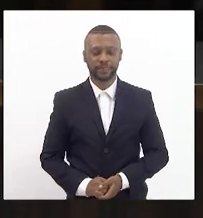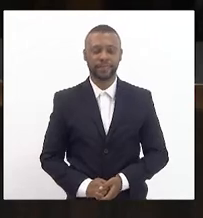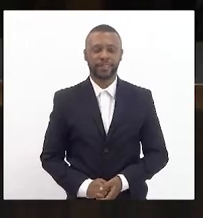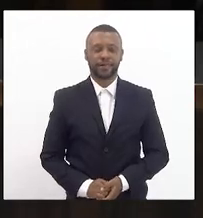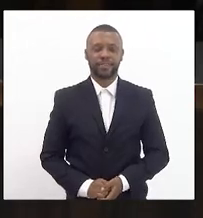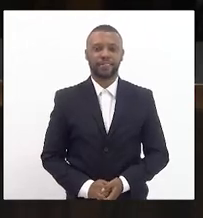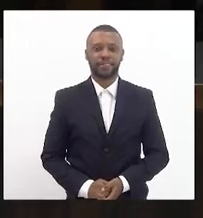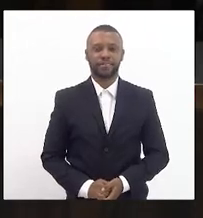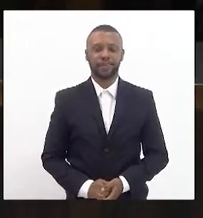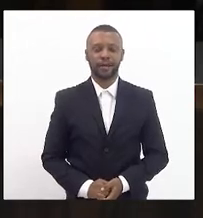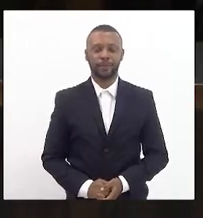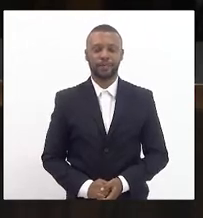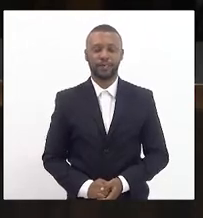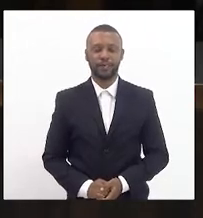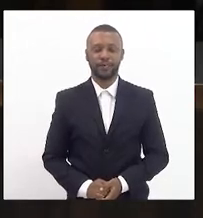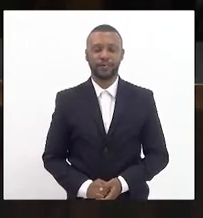Mink,